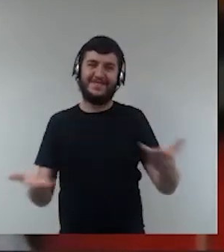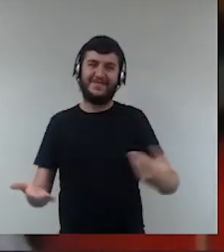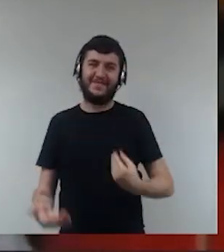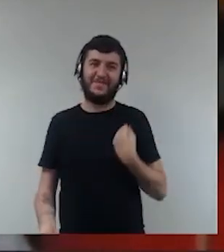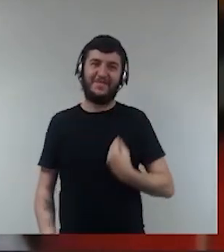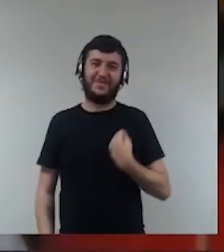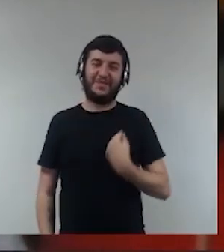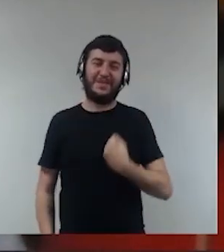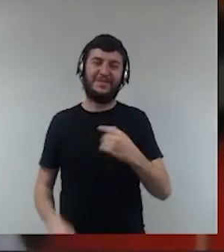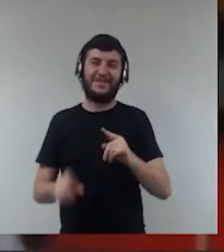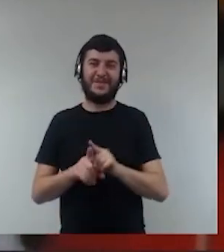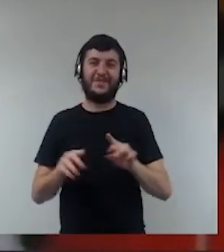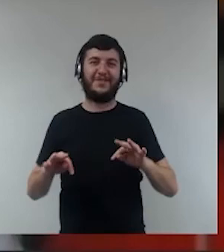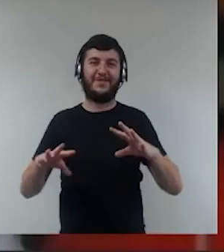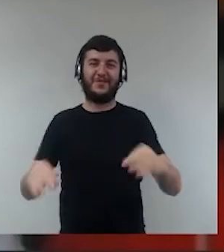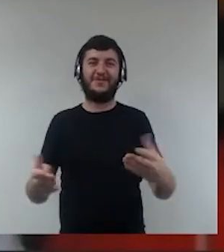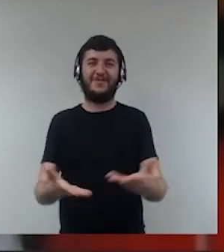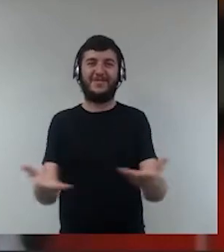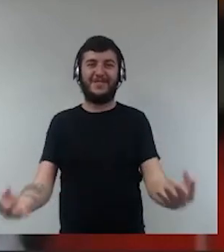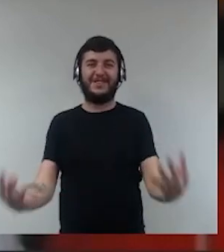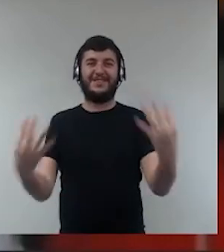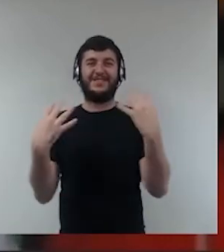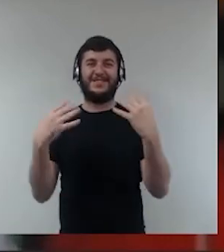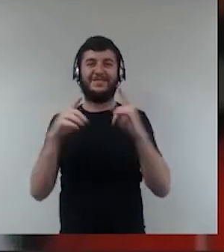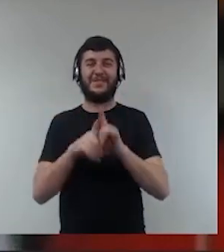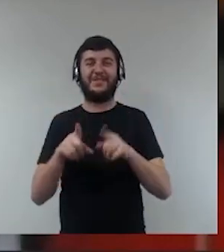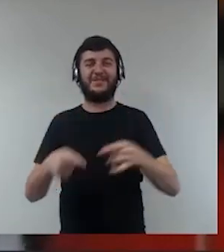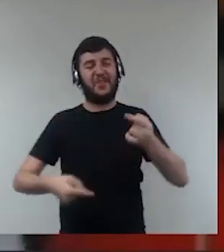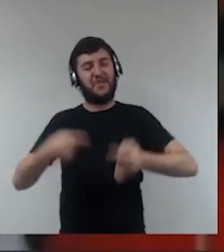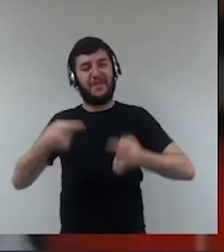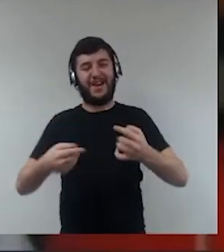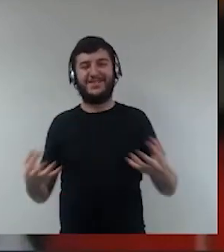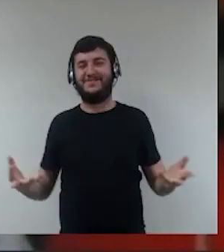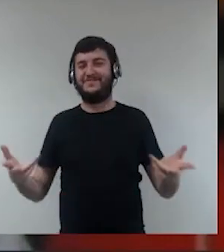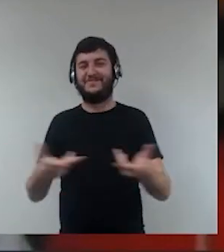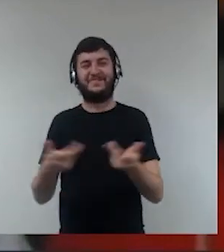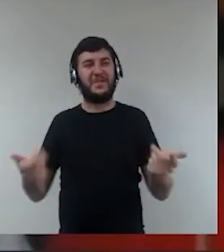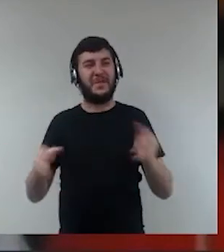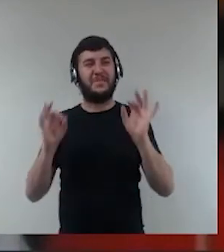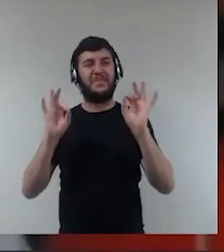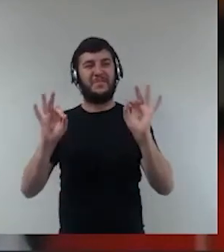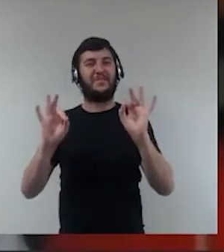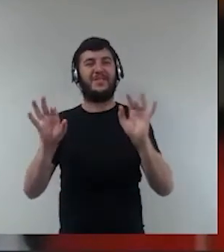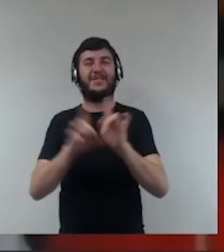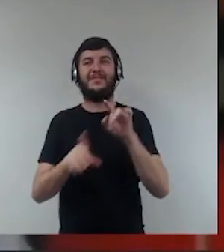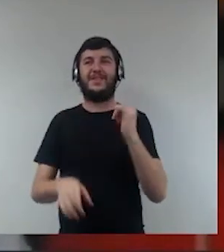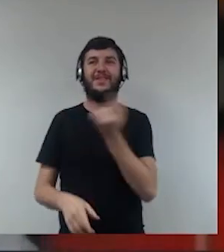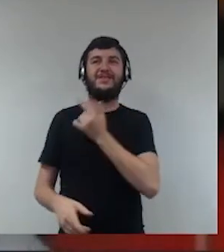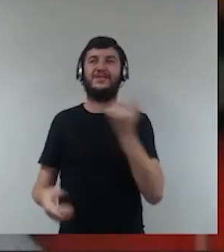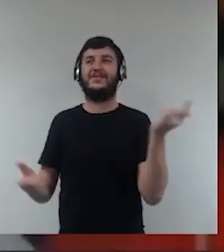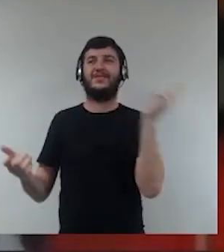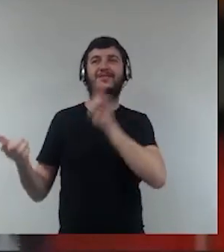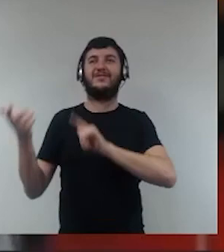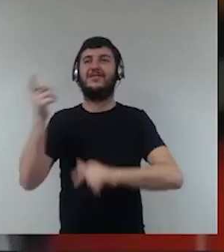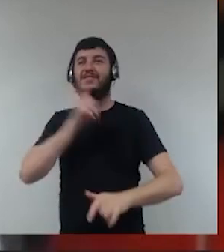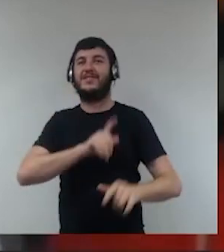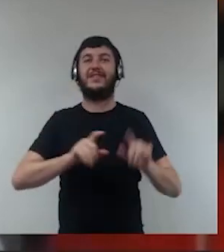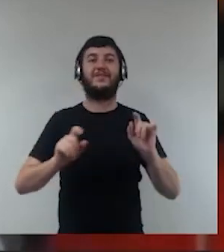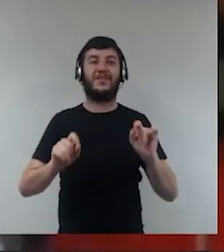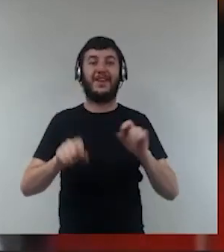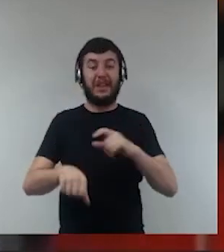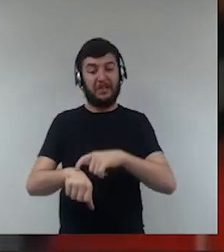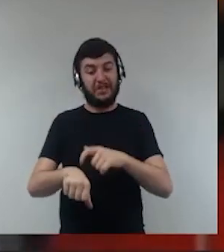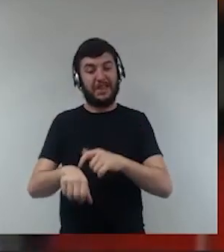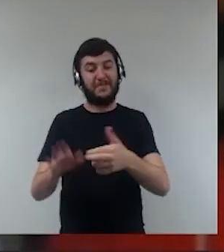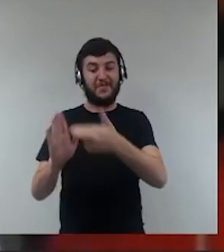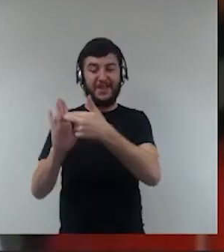vocês, né, de todos que nos ouviram, foi um excelente debate, tudo correu bem, né, conseguimos, no tempo regimental